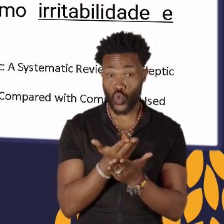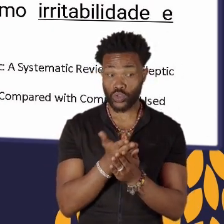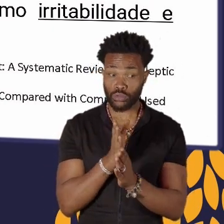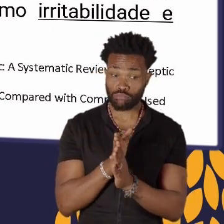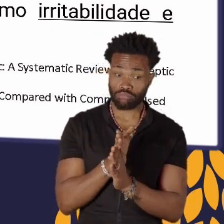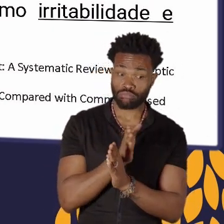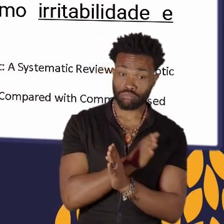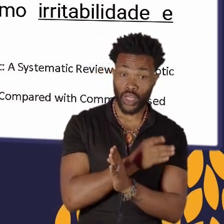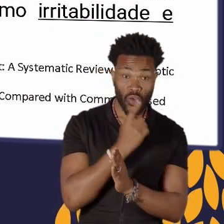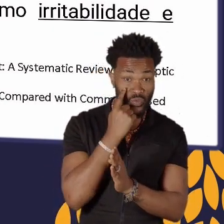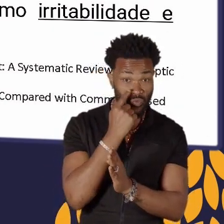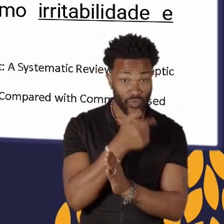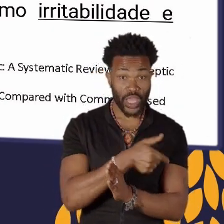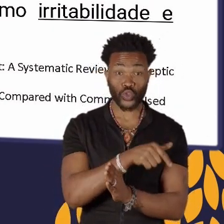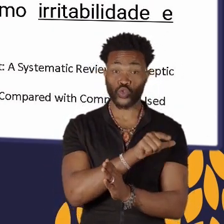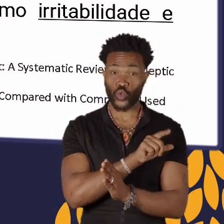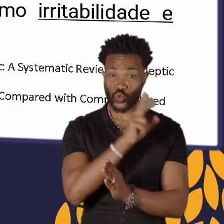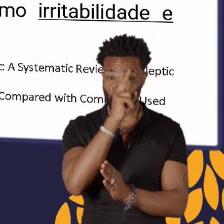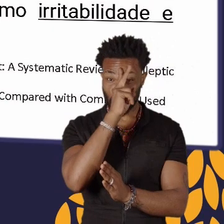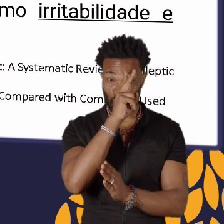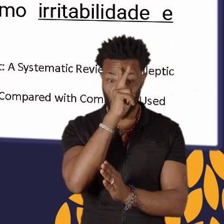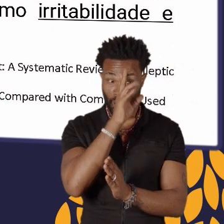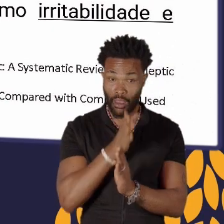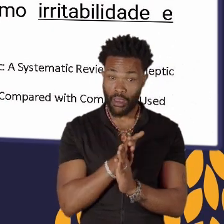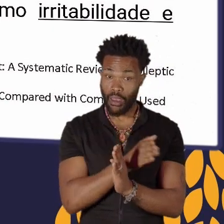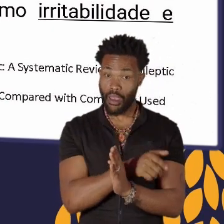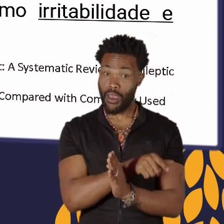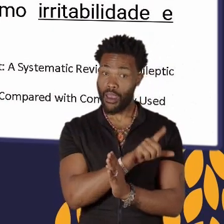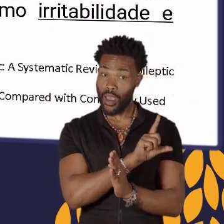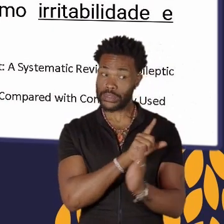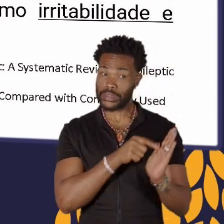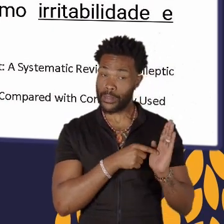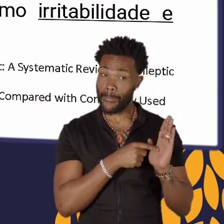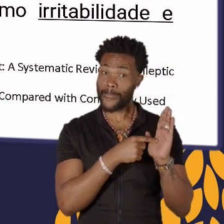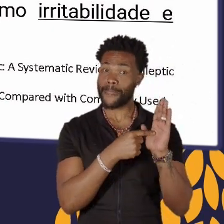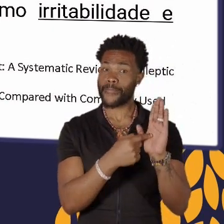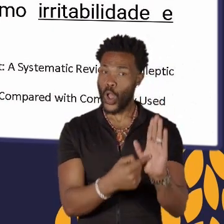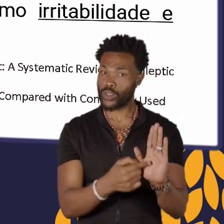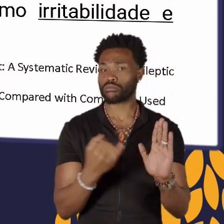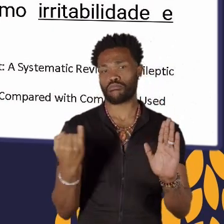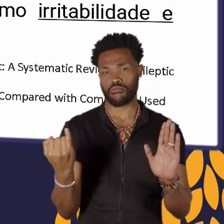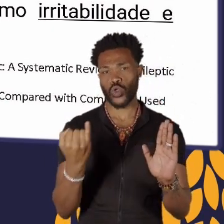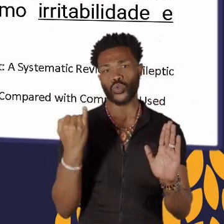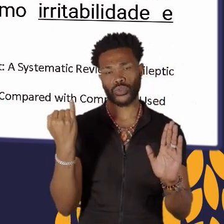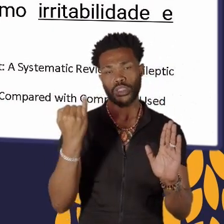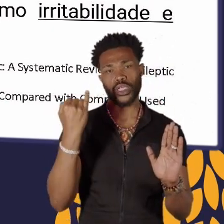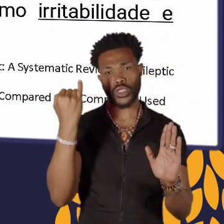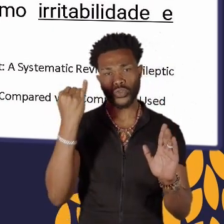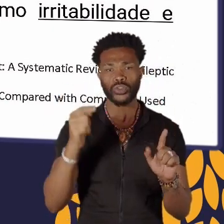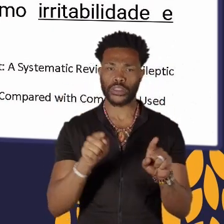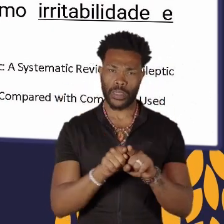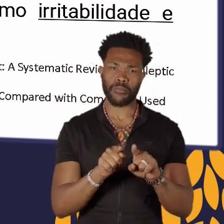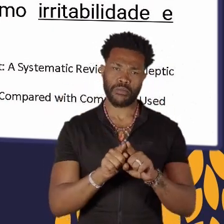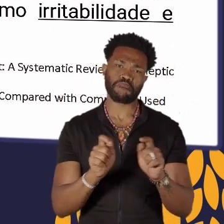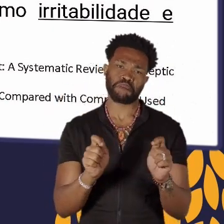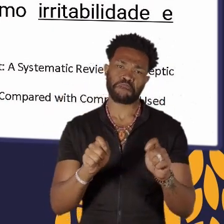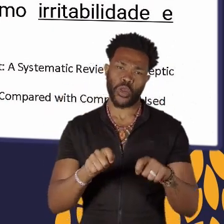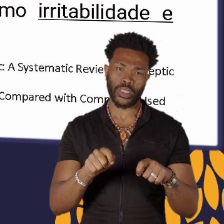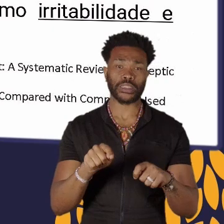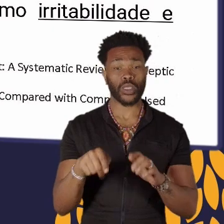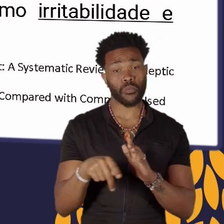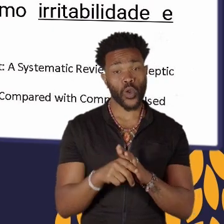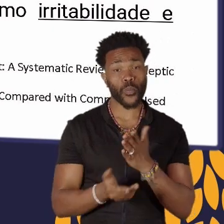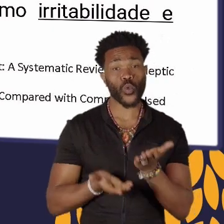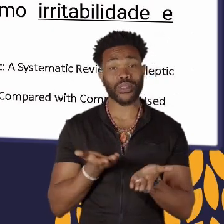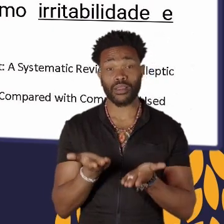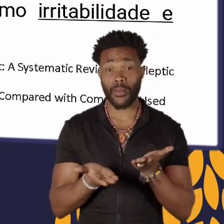retrospectivos, estudos de caso, que vêm apontando essas evidências bastante importantes e esse potencial terapêutico da